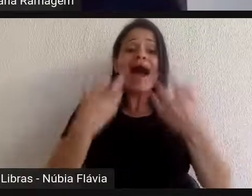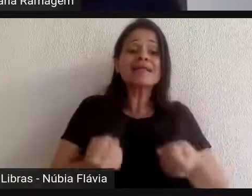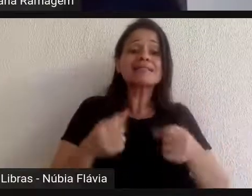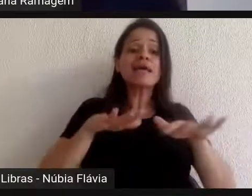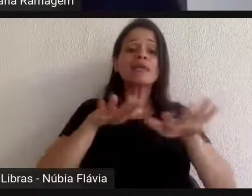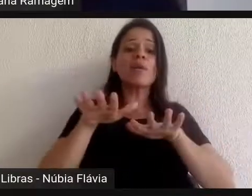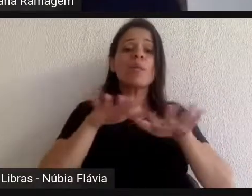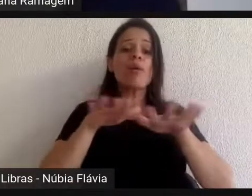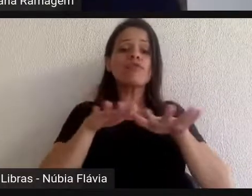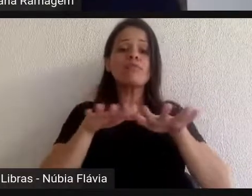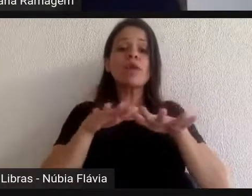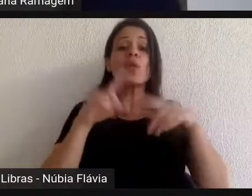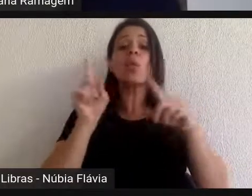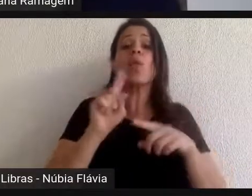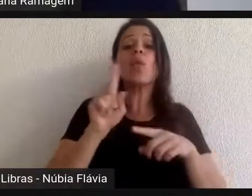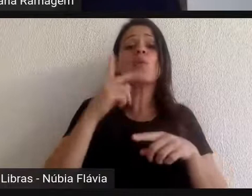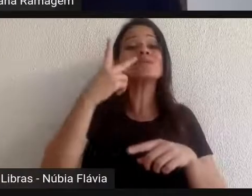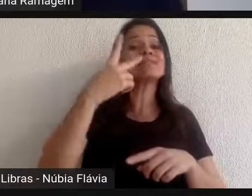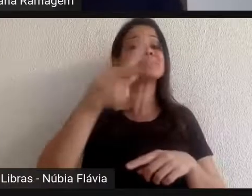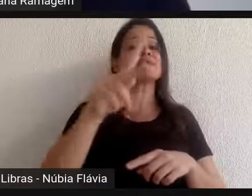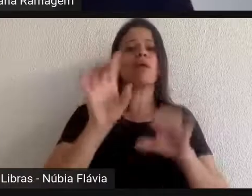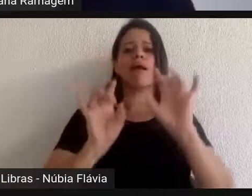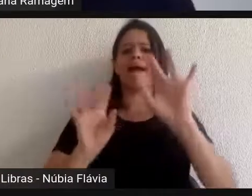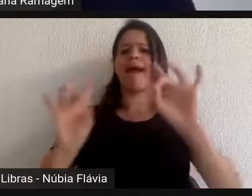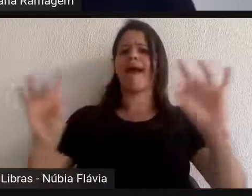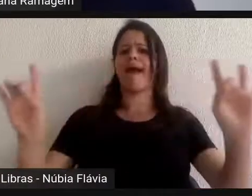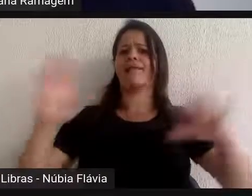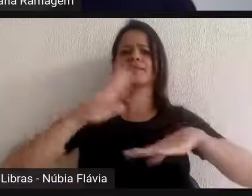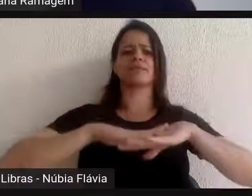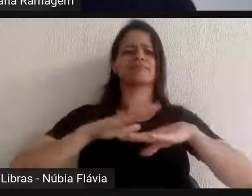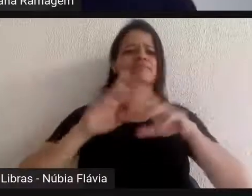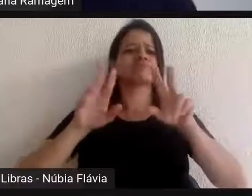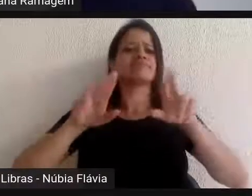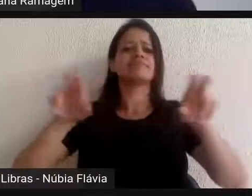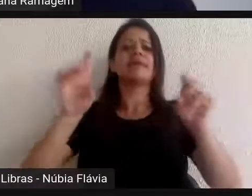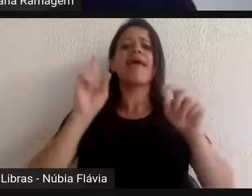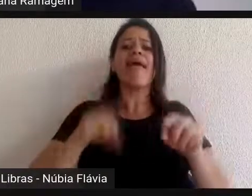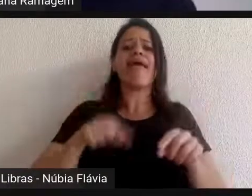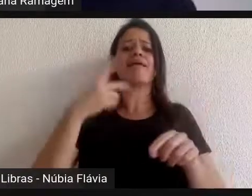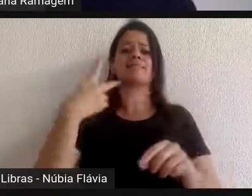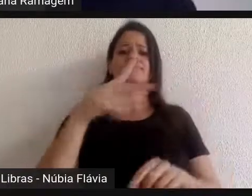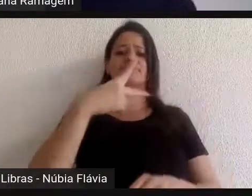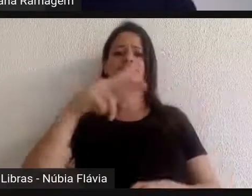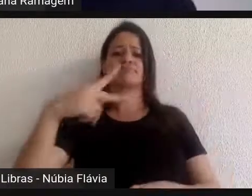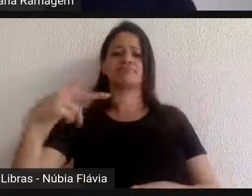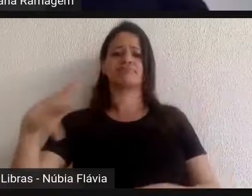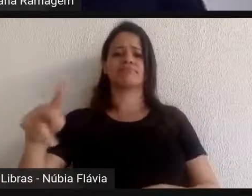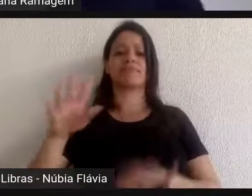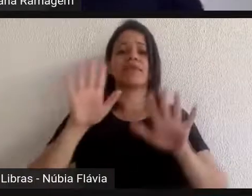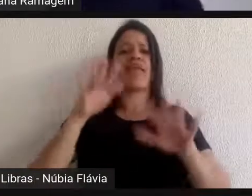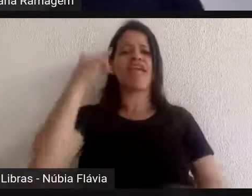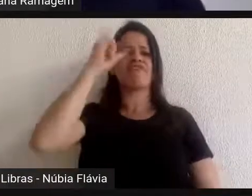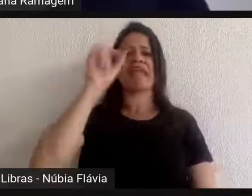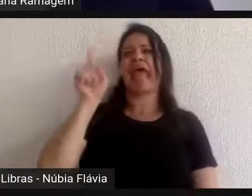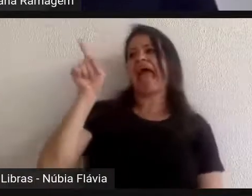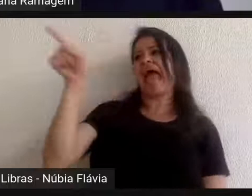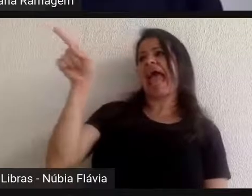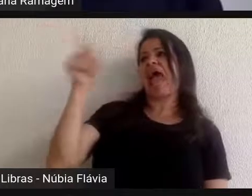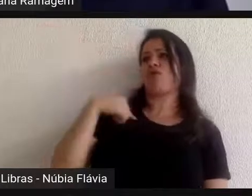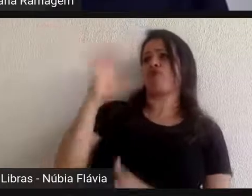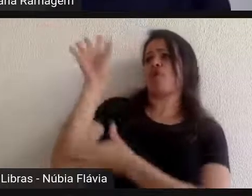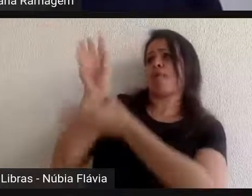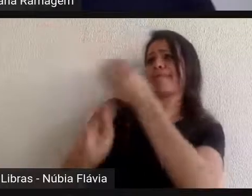movimentação específica. Dentro da tua atividade física, evite comparações com o